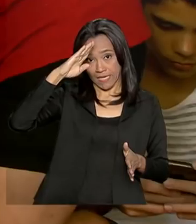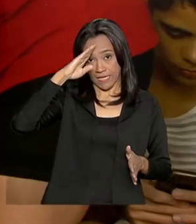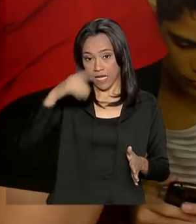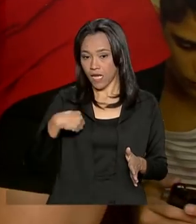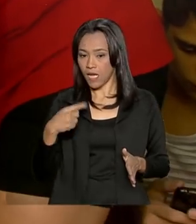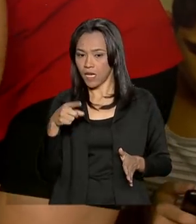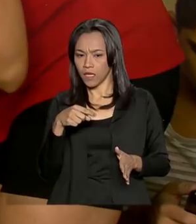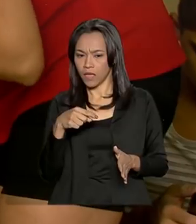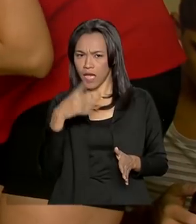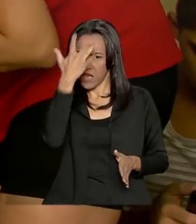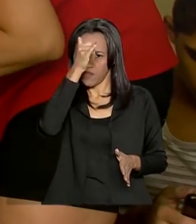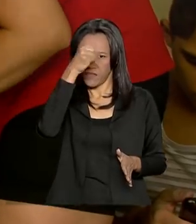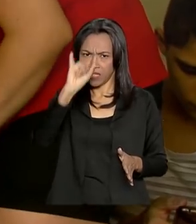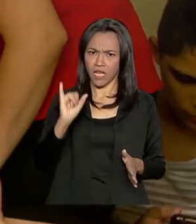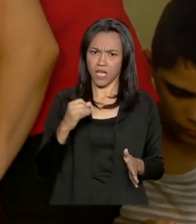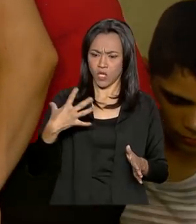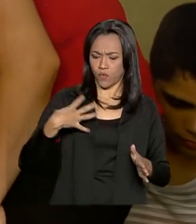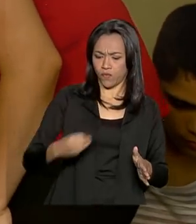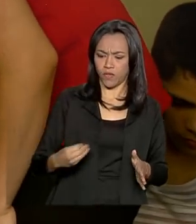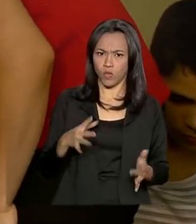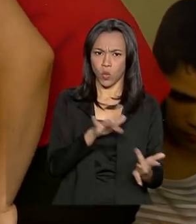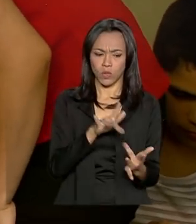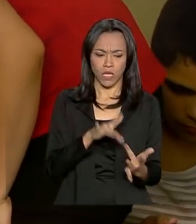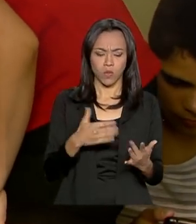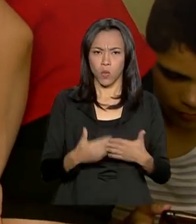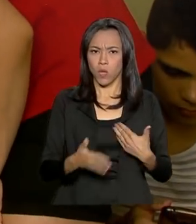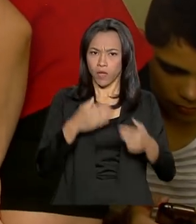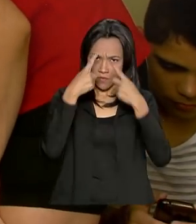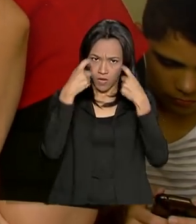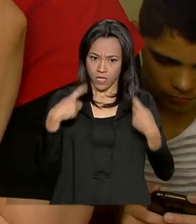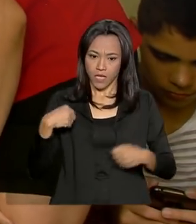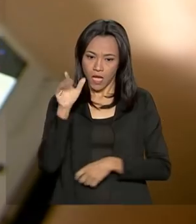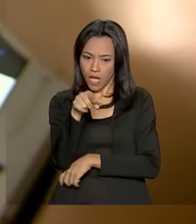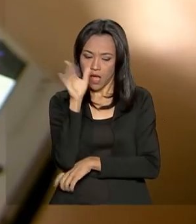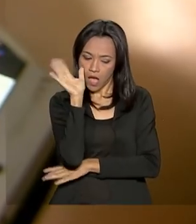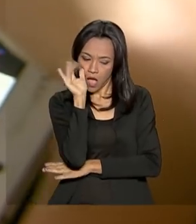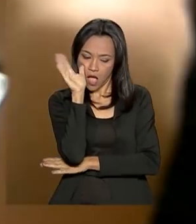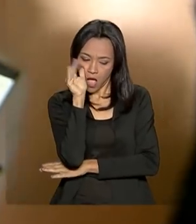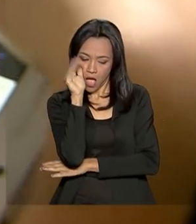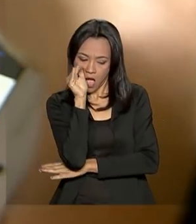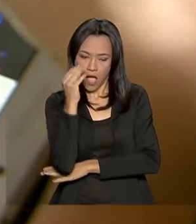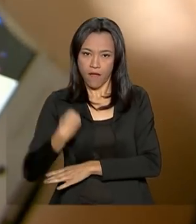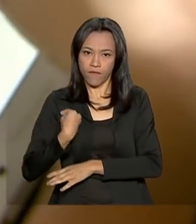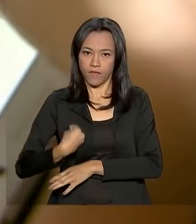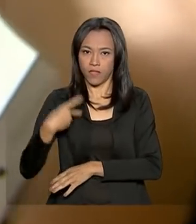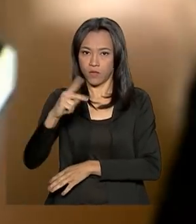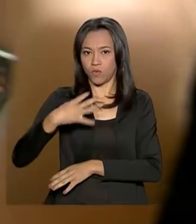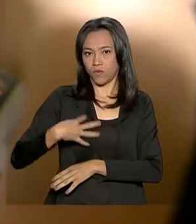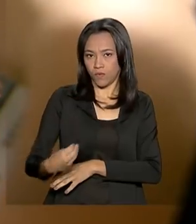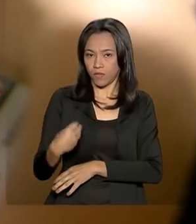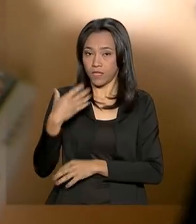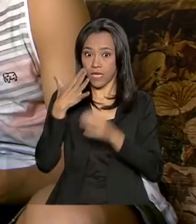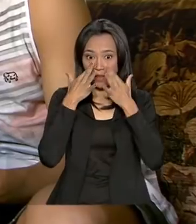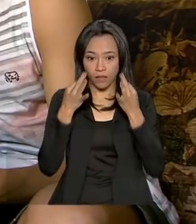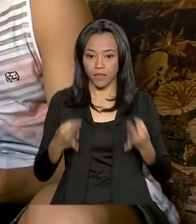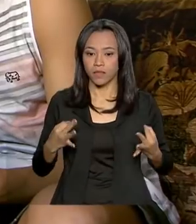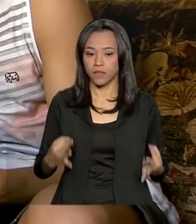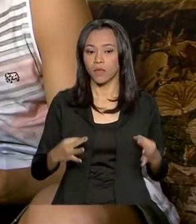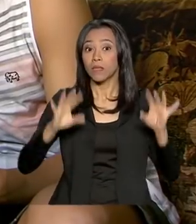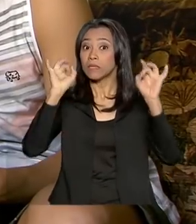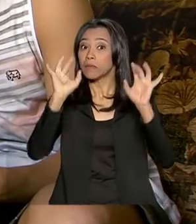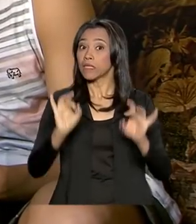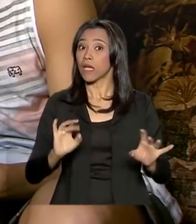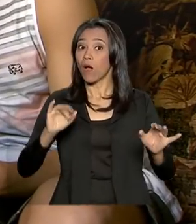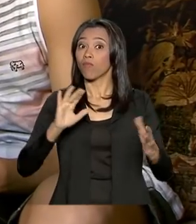filhos estejam expostos a qualquer tipo de violência, ela acompanha o dia a dia dos garotos e fica atenta, especialmente, ao